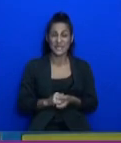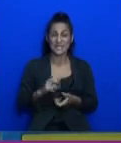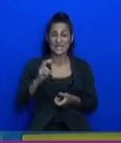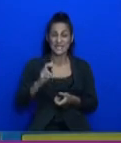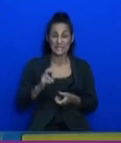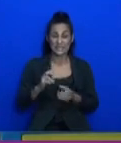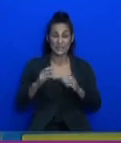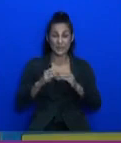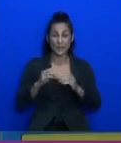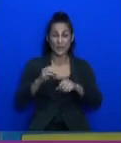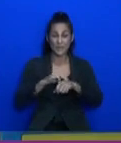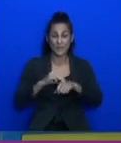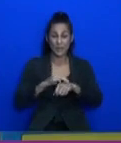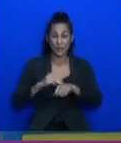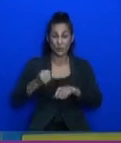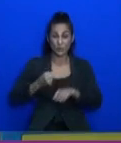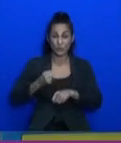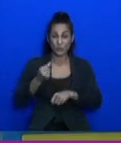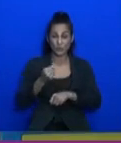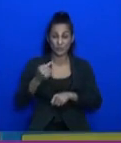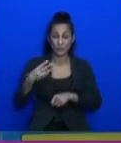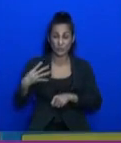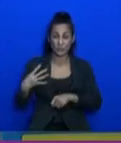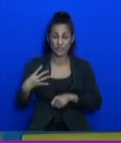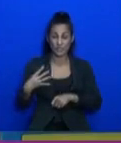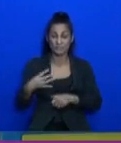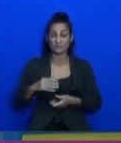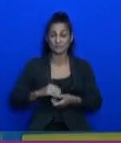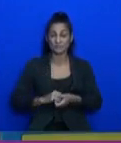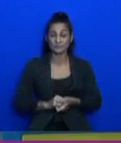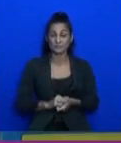Quinta bola marrom número 14.